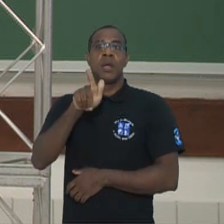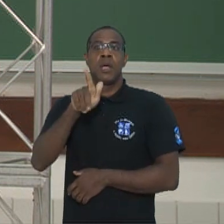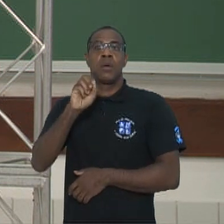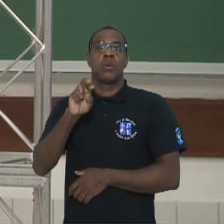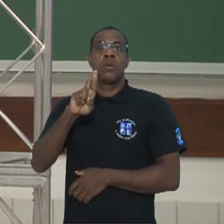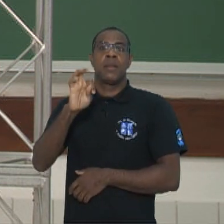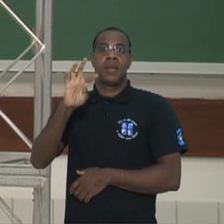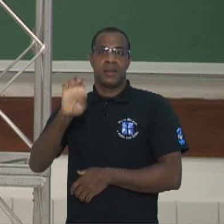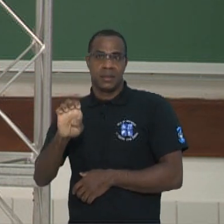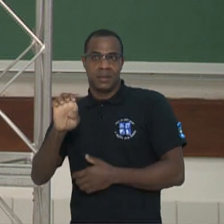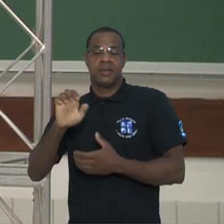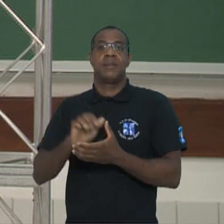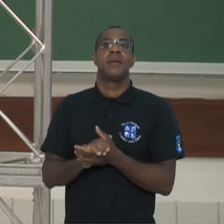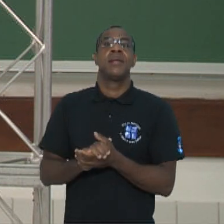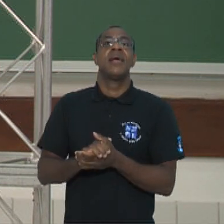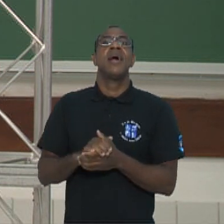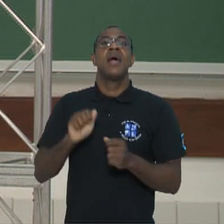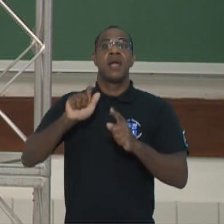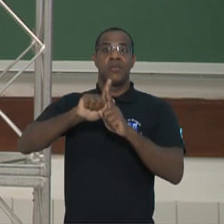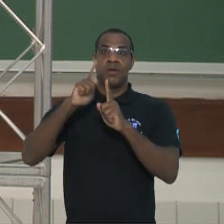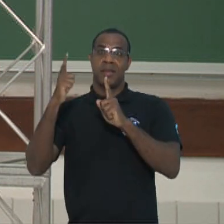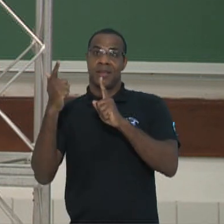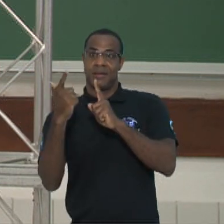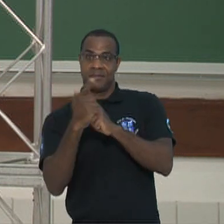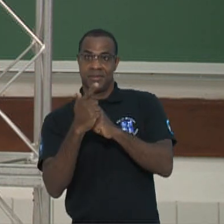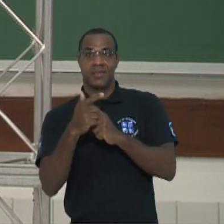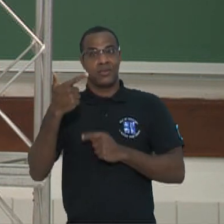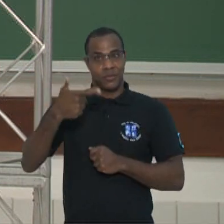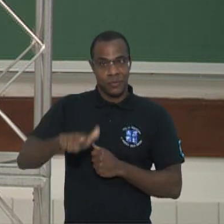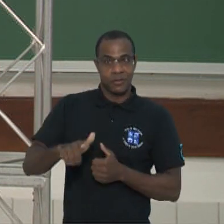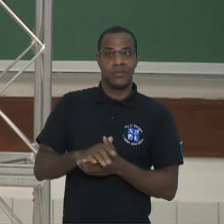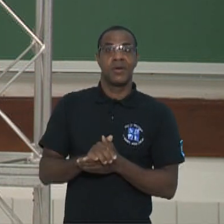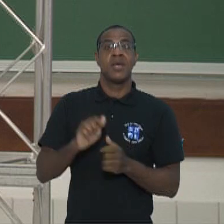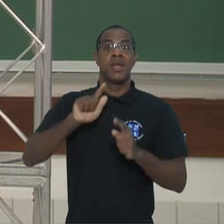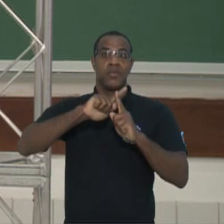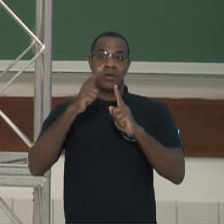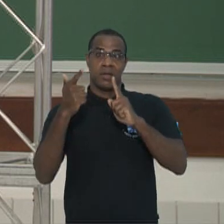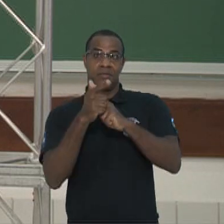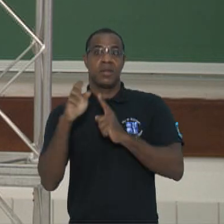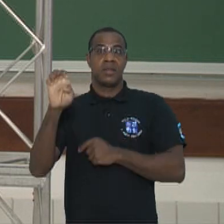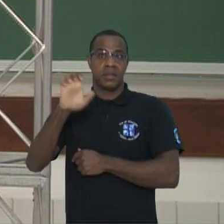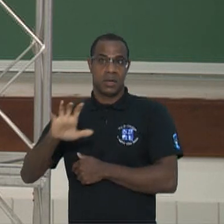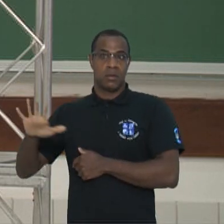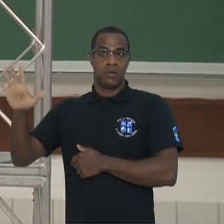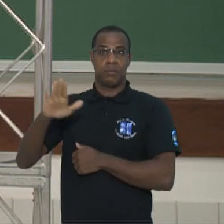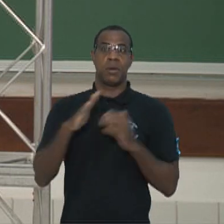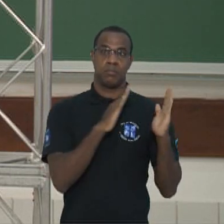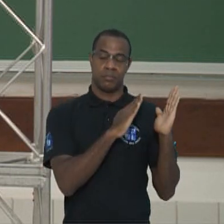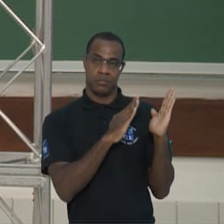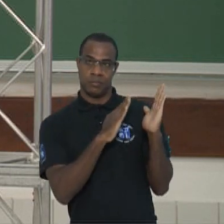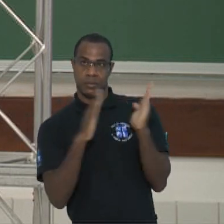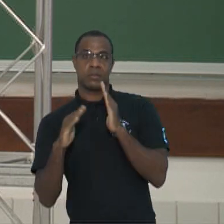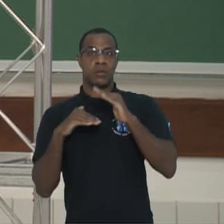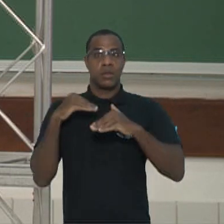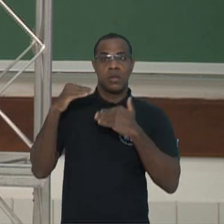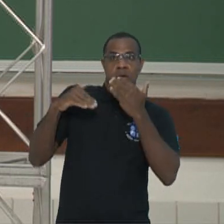trabalhar geografia novamente, geografia da Europa, dando sequência ali nos temas que a gente vinha desenvolvendo